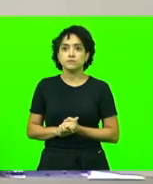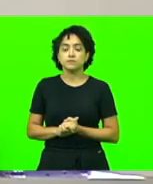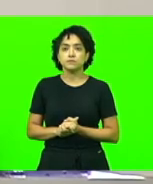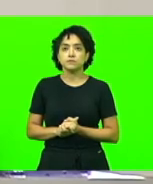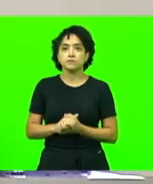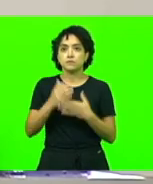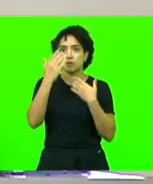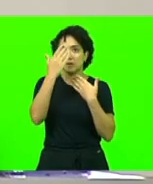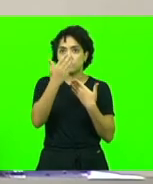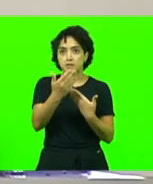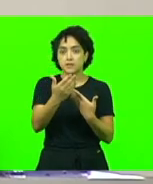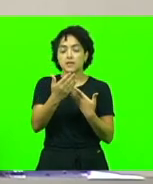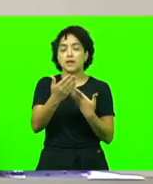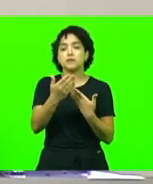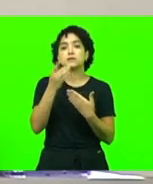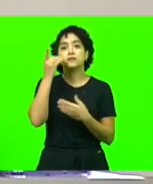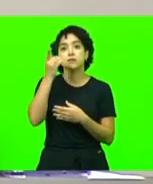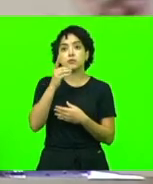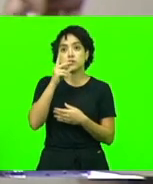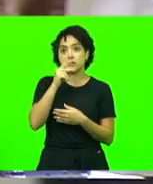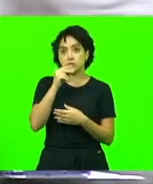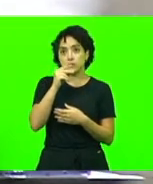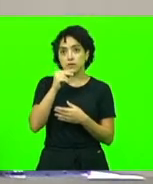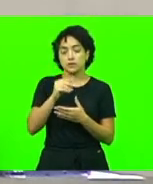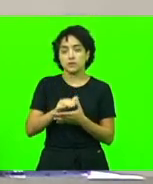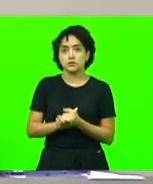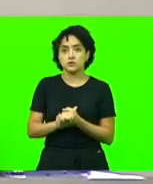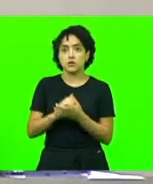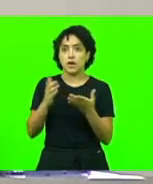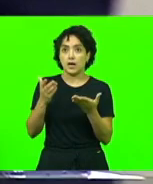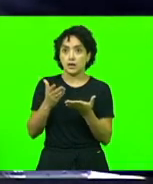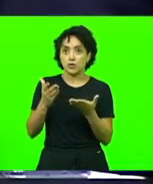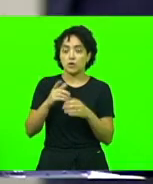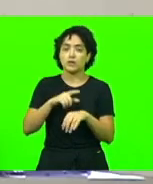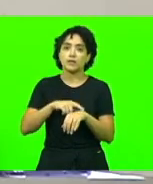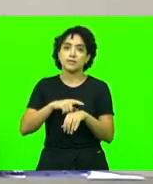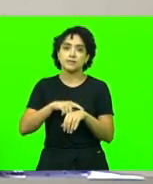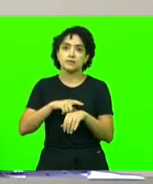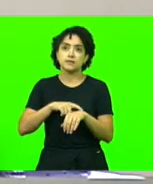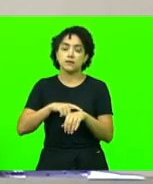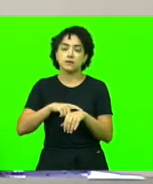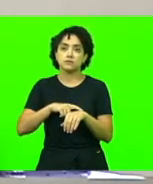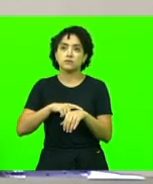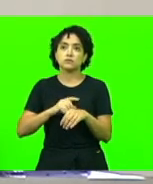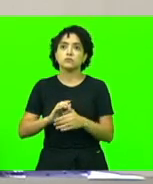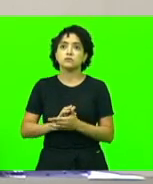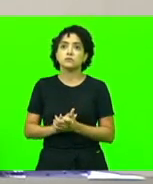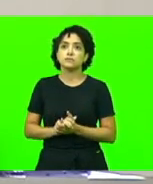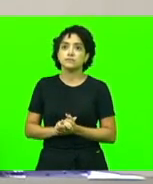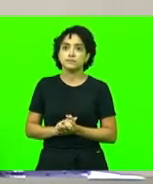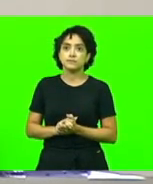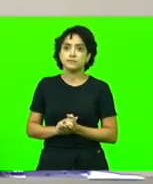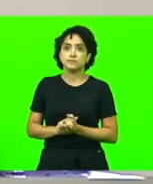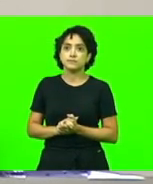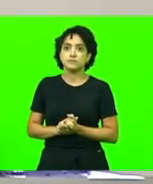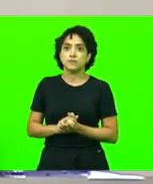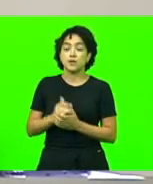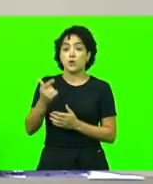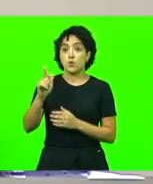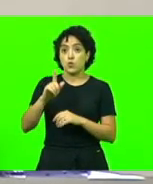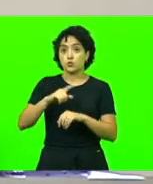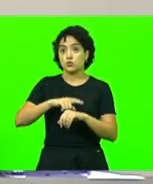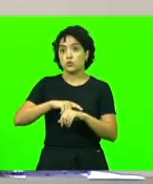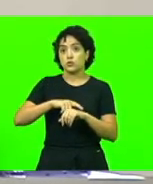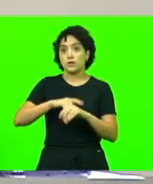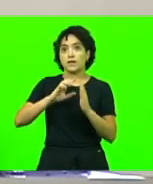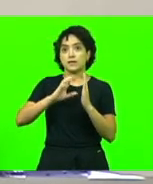Obrigado, deputado Kiene de Nunes. Ainda no horário destinado aos partidos políticos, próximo horário